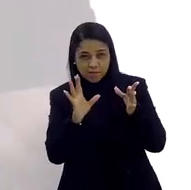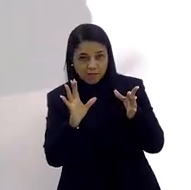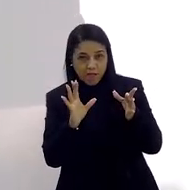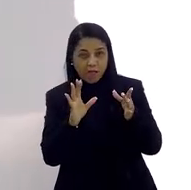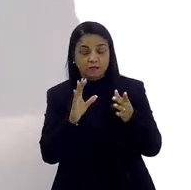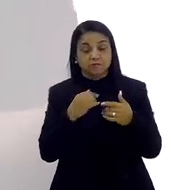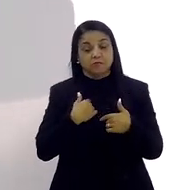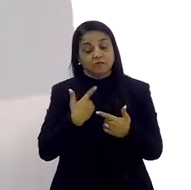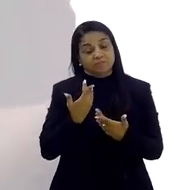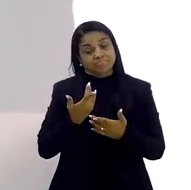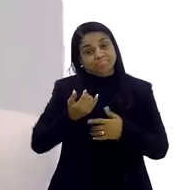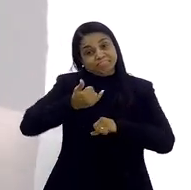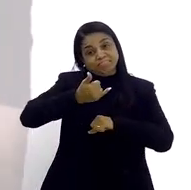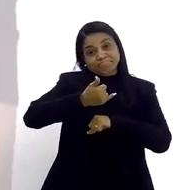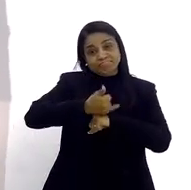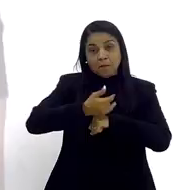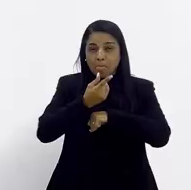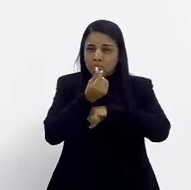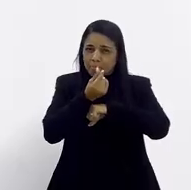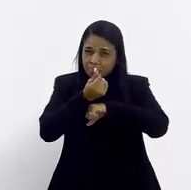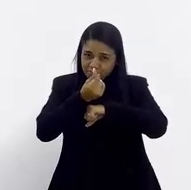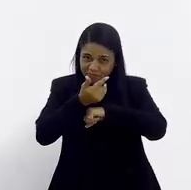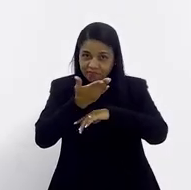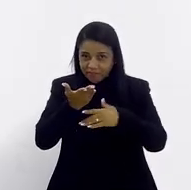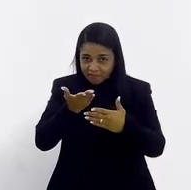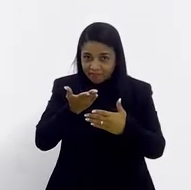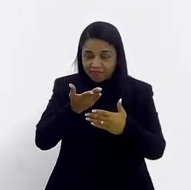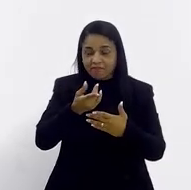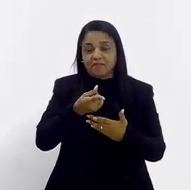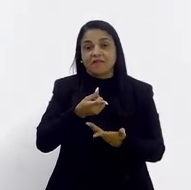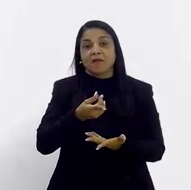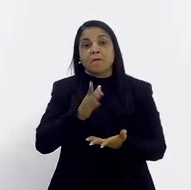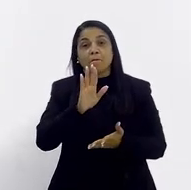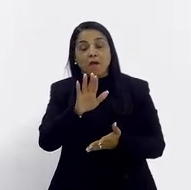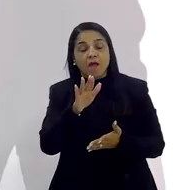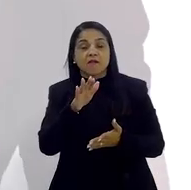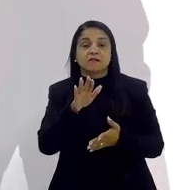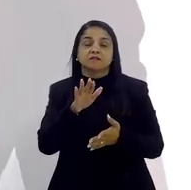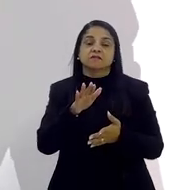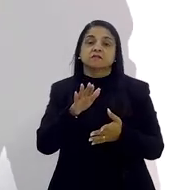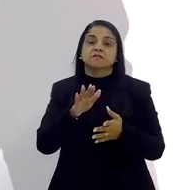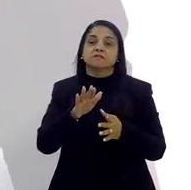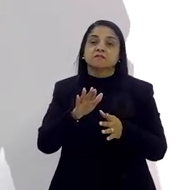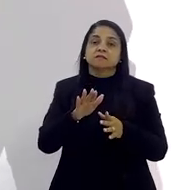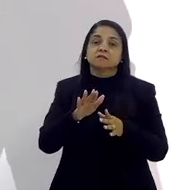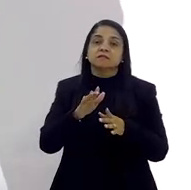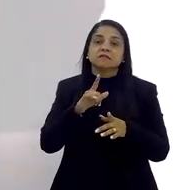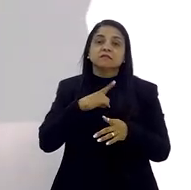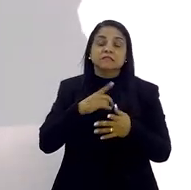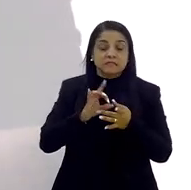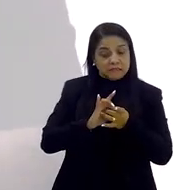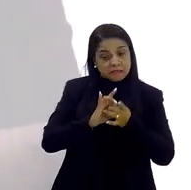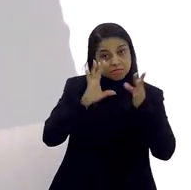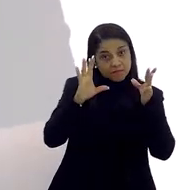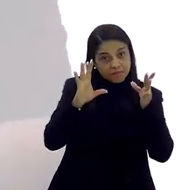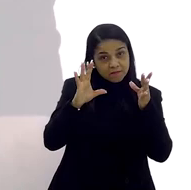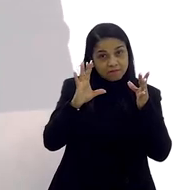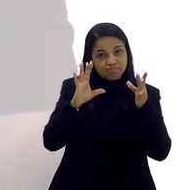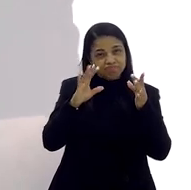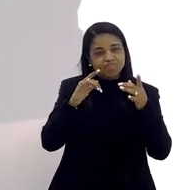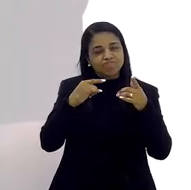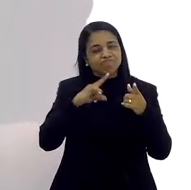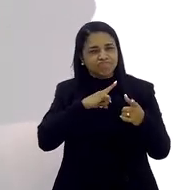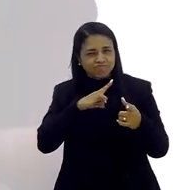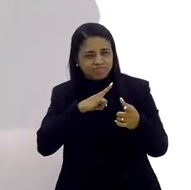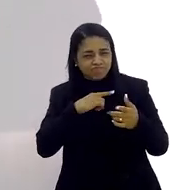porque a gente está falando de Capitalismo então se não der viu não vai rolar também mas te dá uma maior liberdade de você testar coisa então